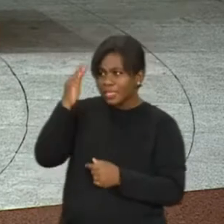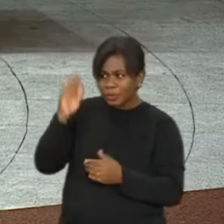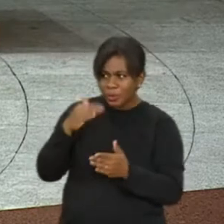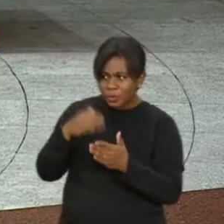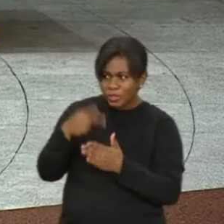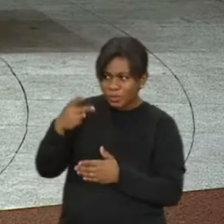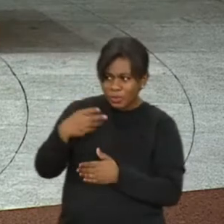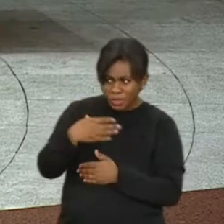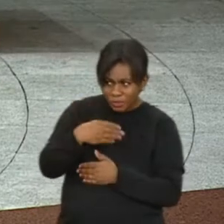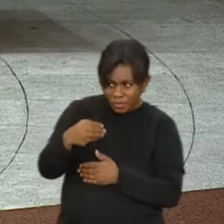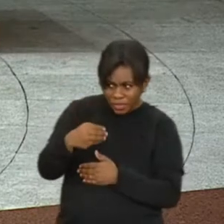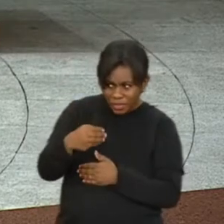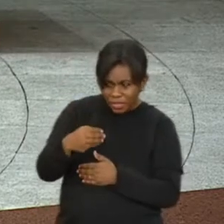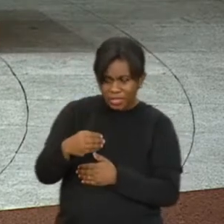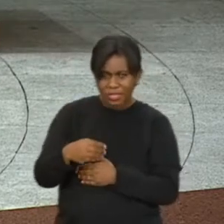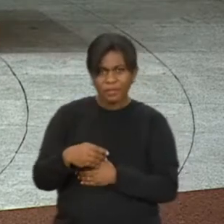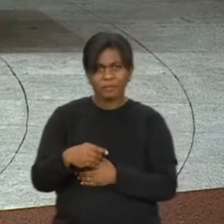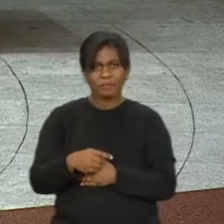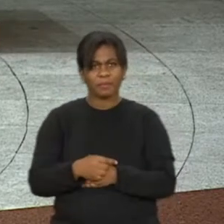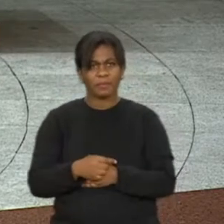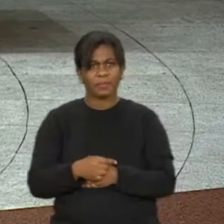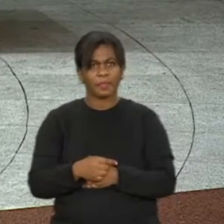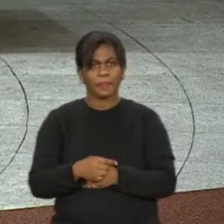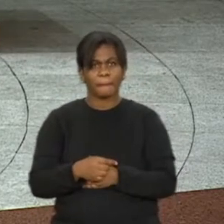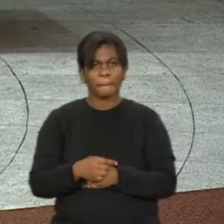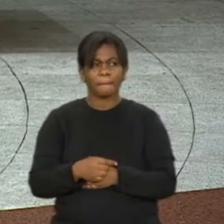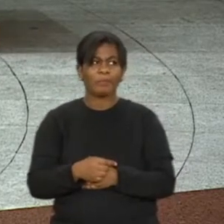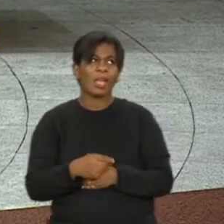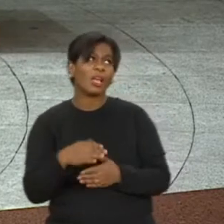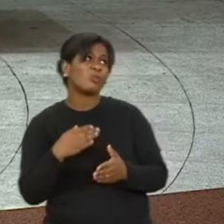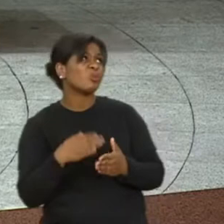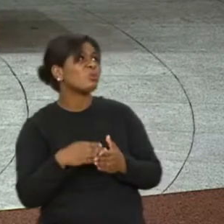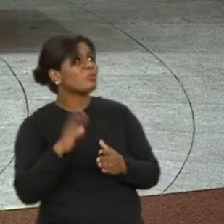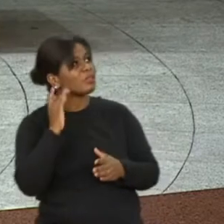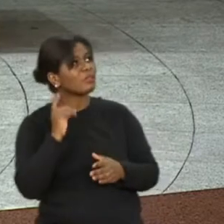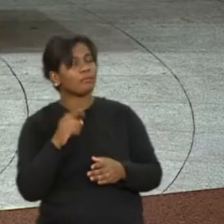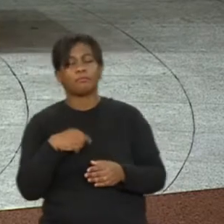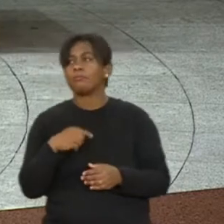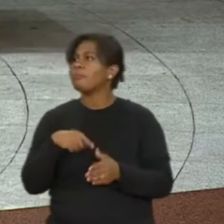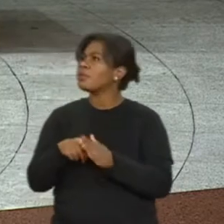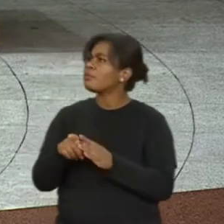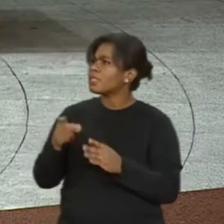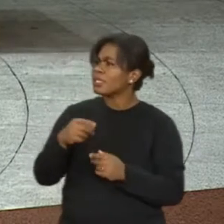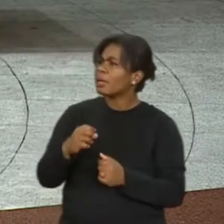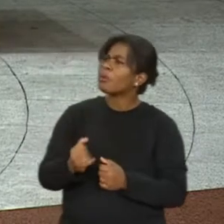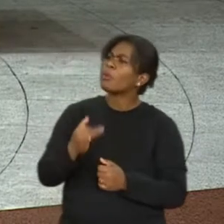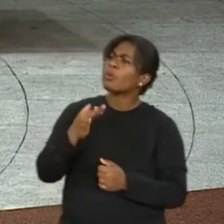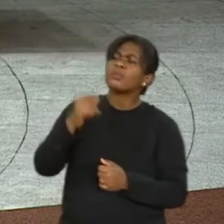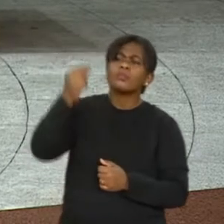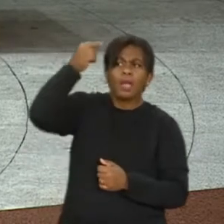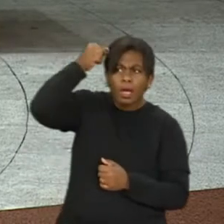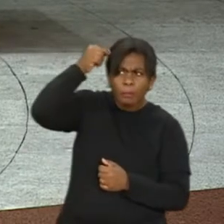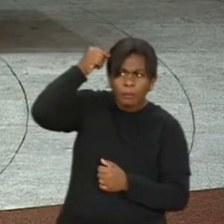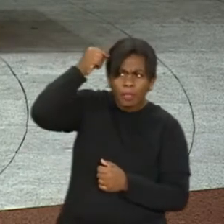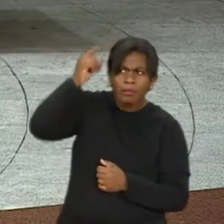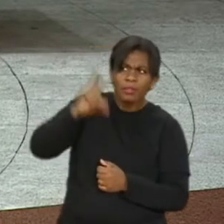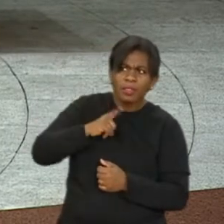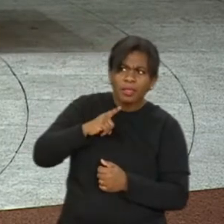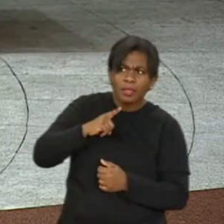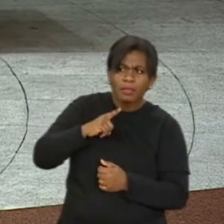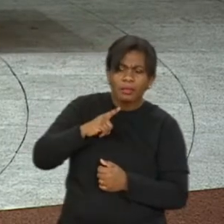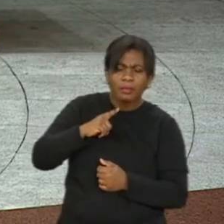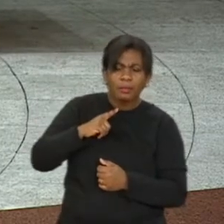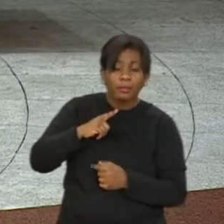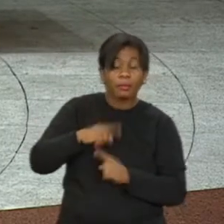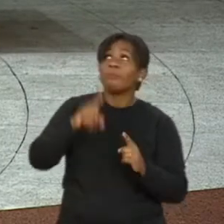sim, tudo não. Você sabe quantos fios de cabelo ela tem na cabeça? Não. Sabe não? Não. Mas Deus